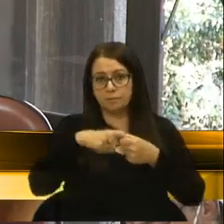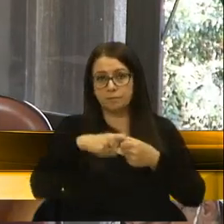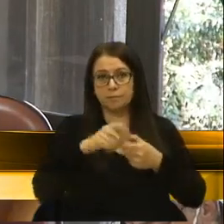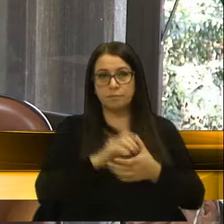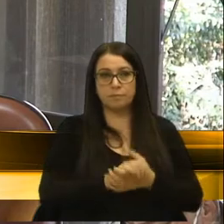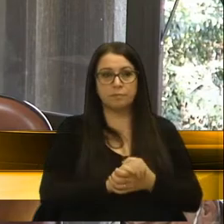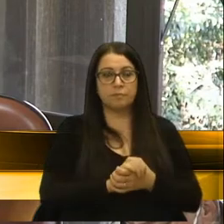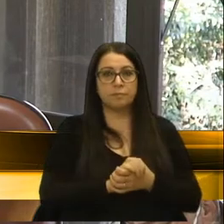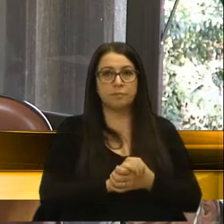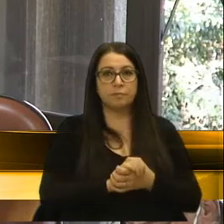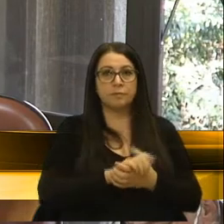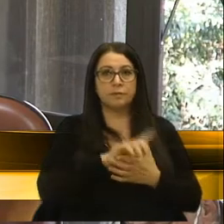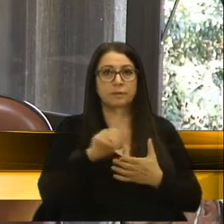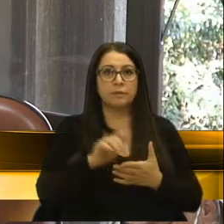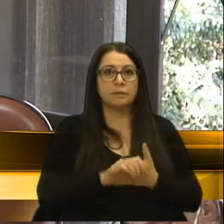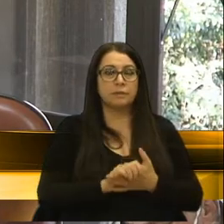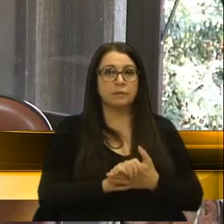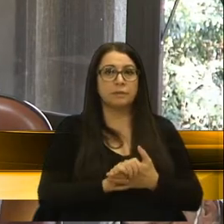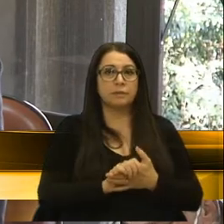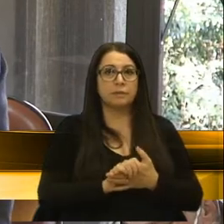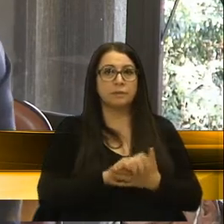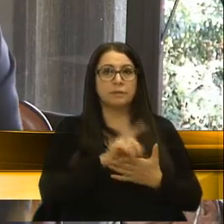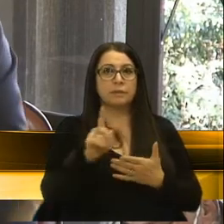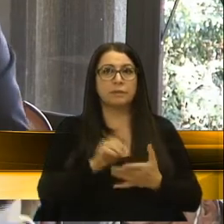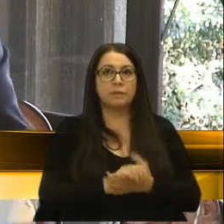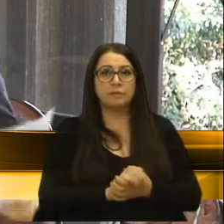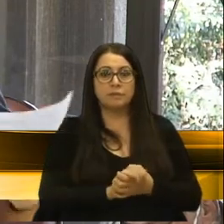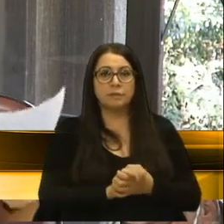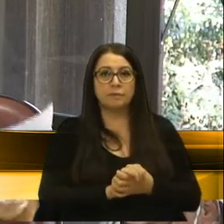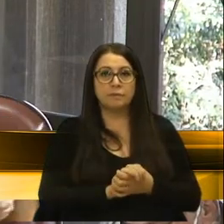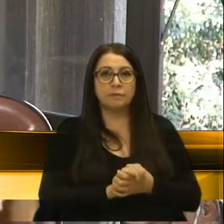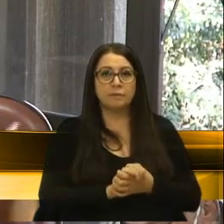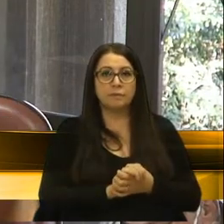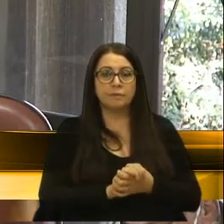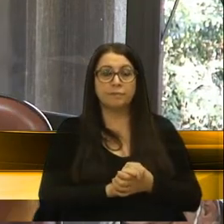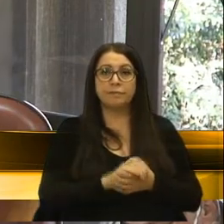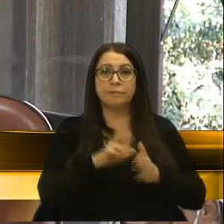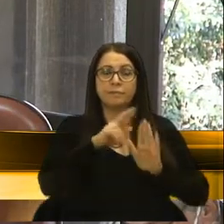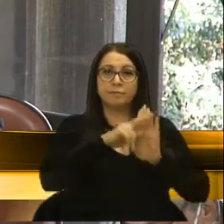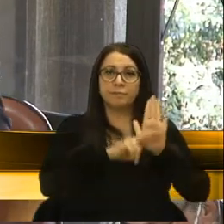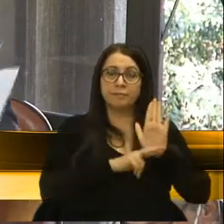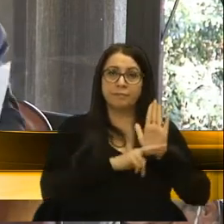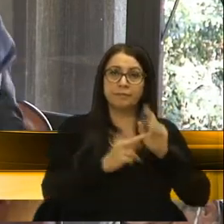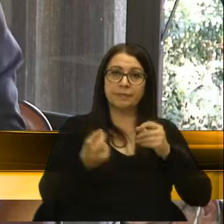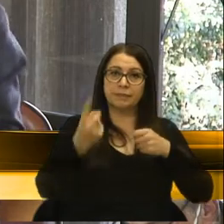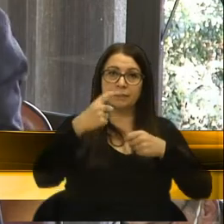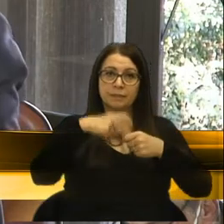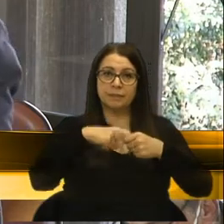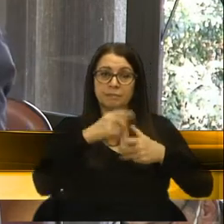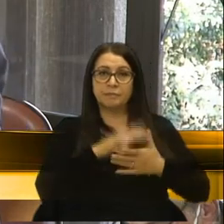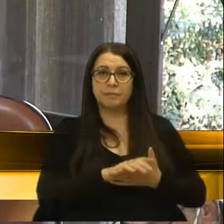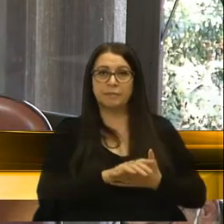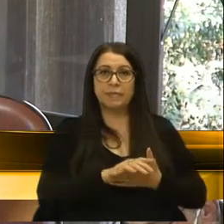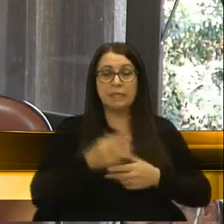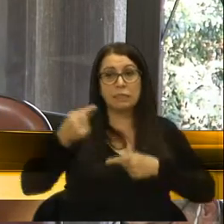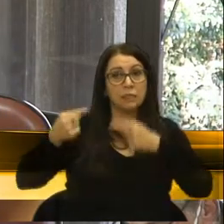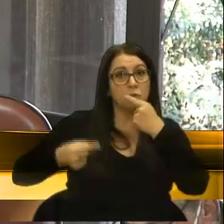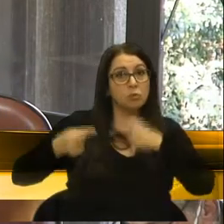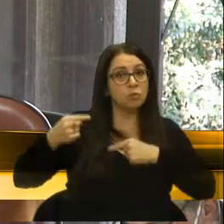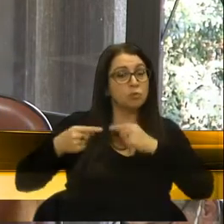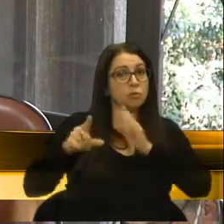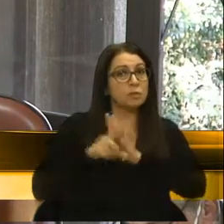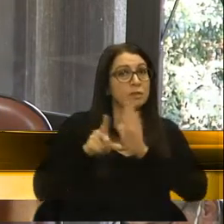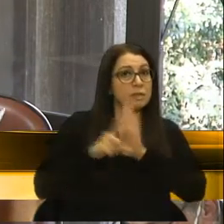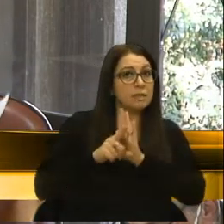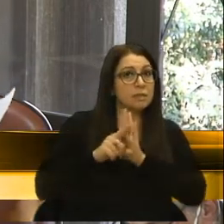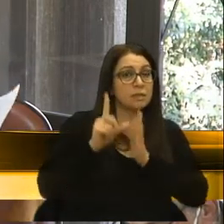Por fim, a Lei 13.019, que regulamenta as parcerias, a tão discutida lei, no